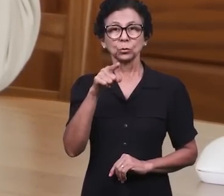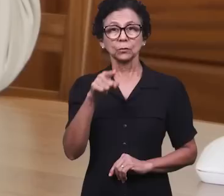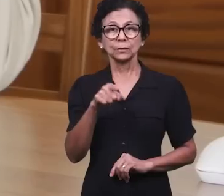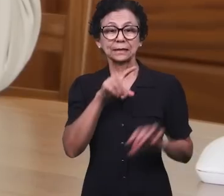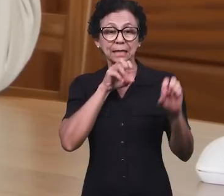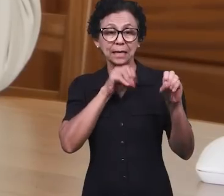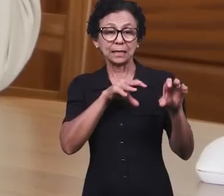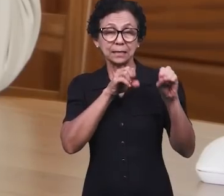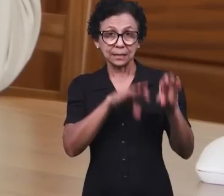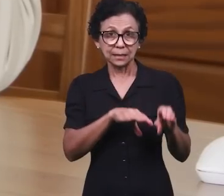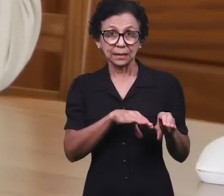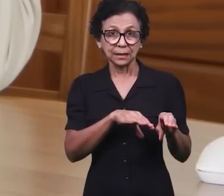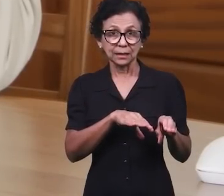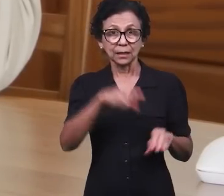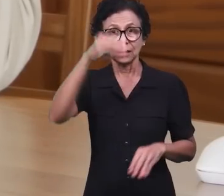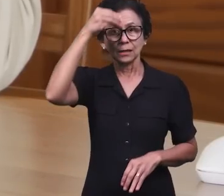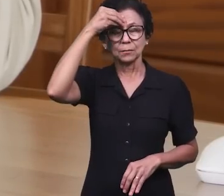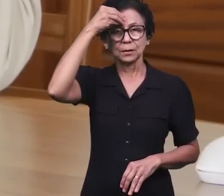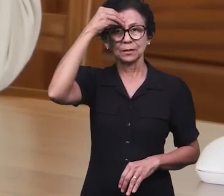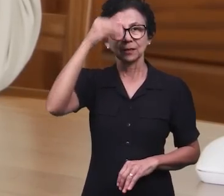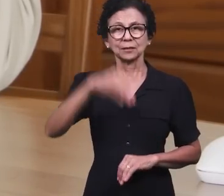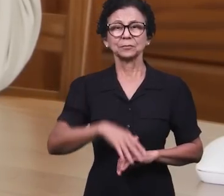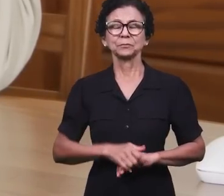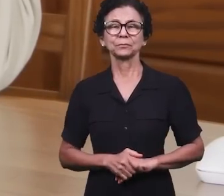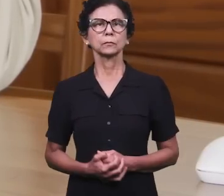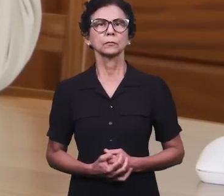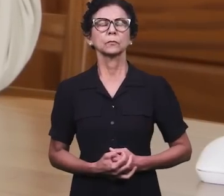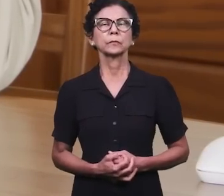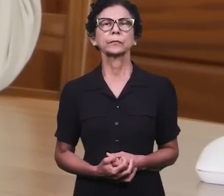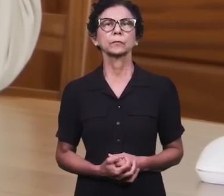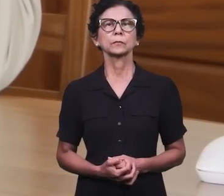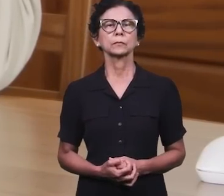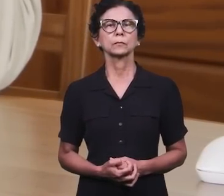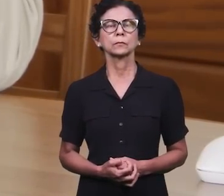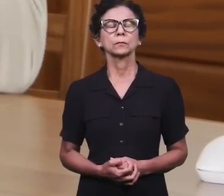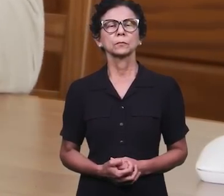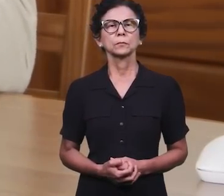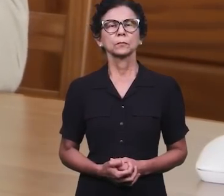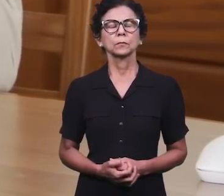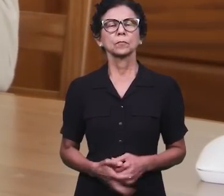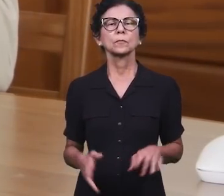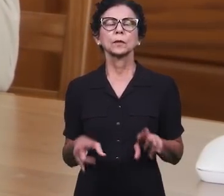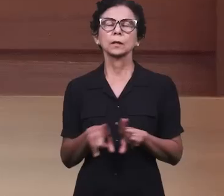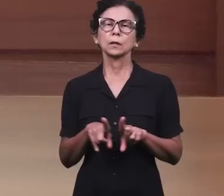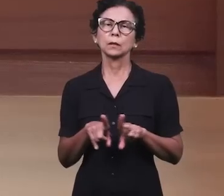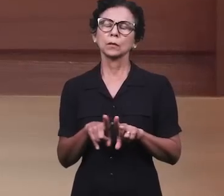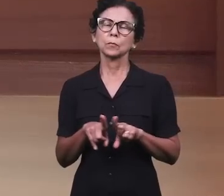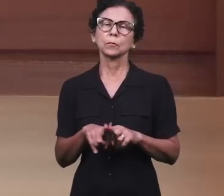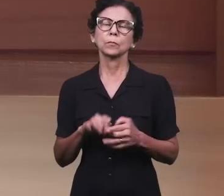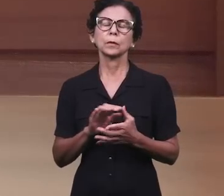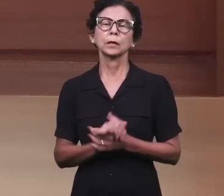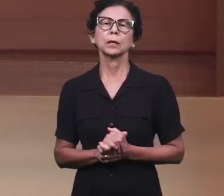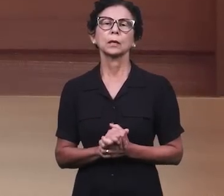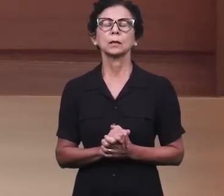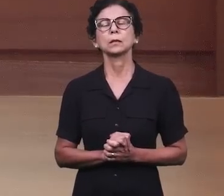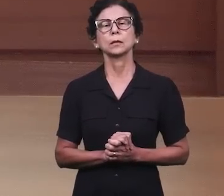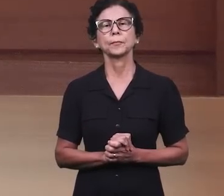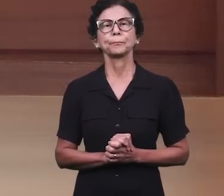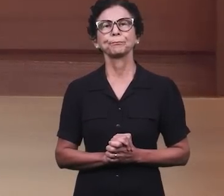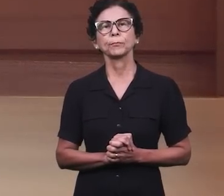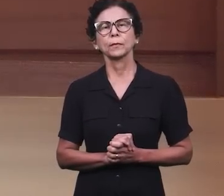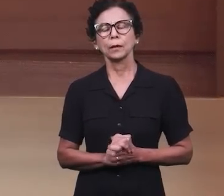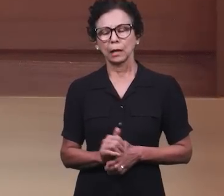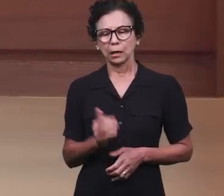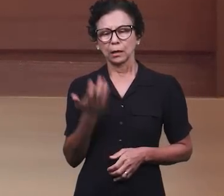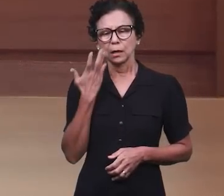herança transmitida é o que vai ficar na vida dele, viu? A minha palavra é essa aí. Há um processo da